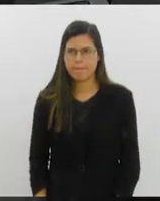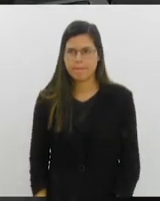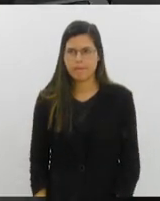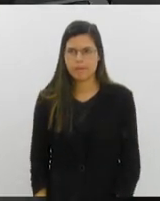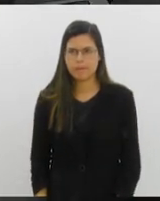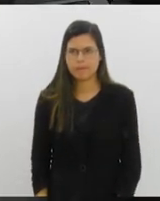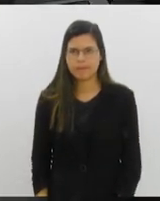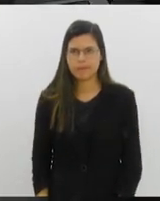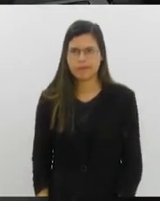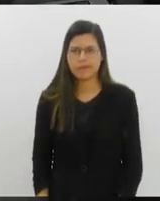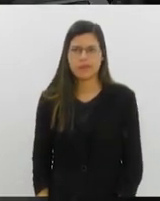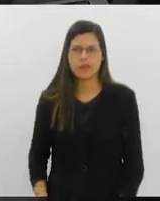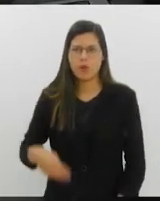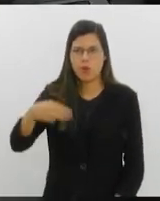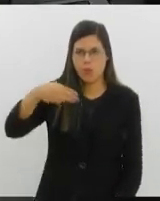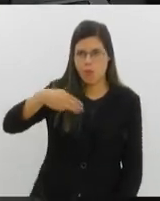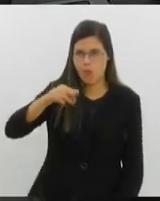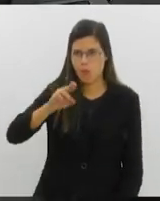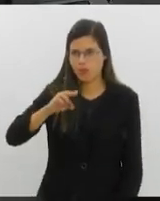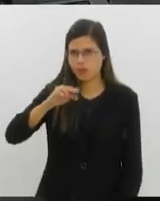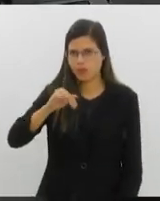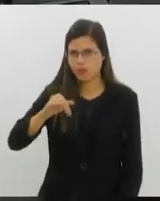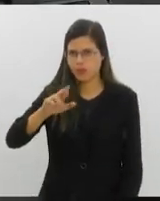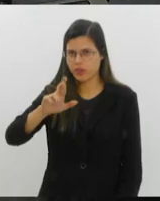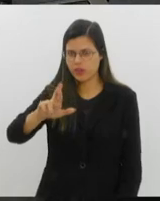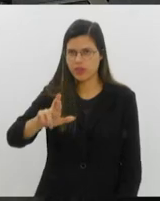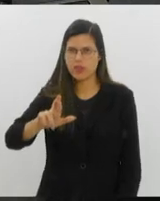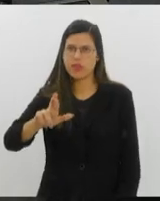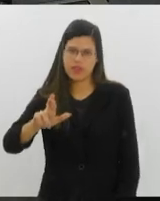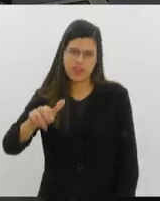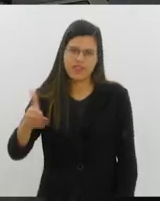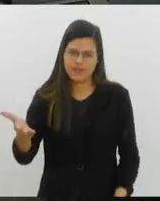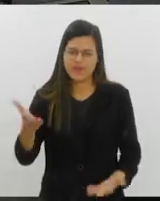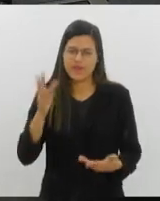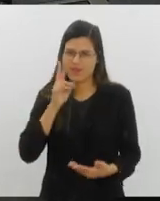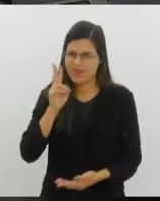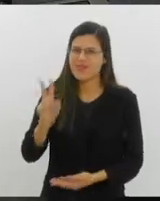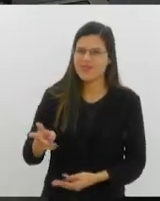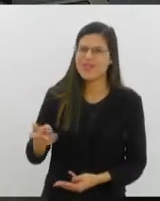Viu? Muni colocou a bola debaixo da sua perna, Carlos Augusto.